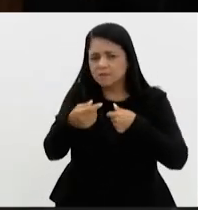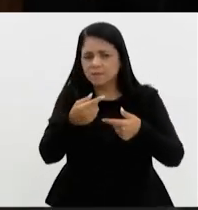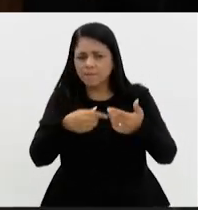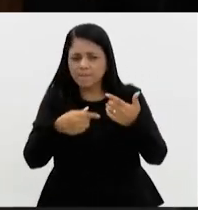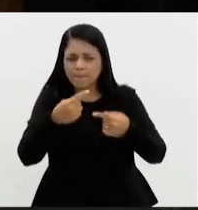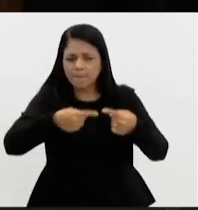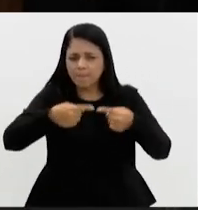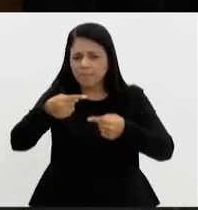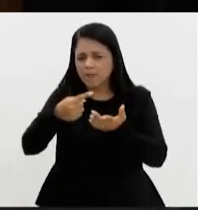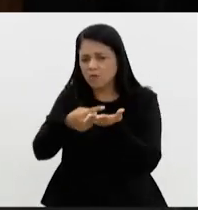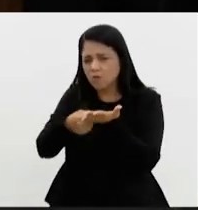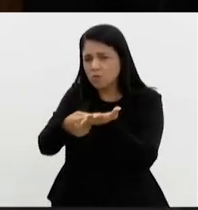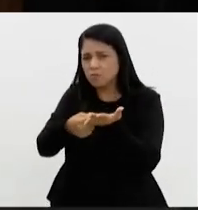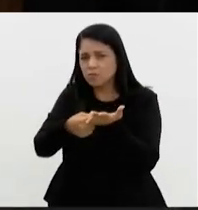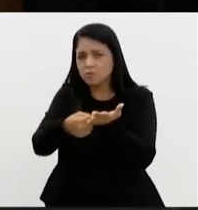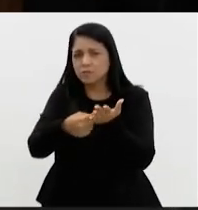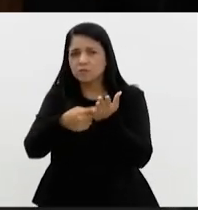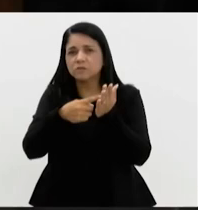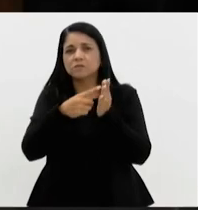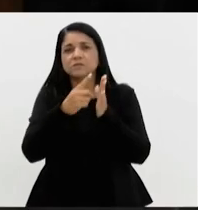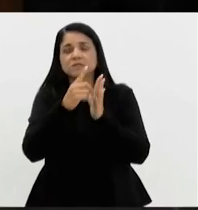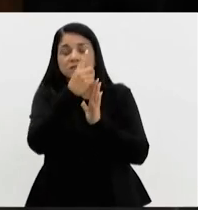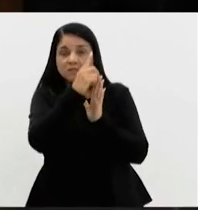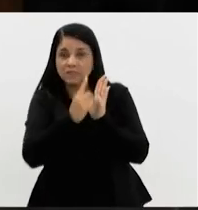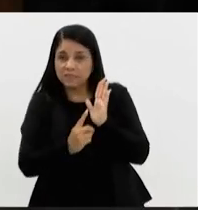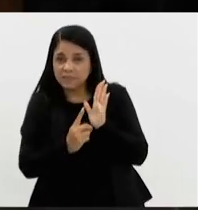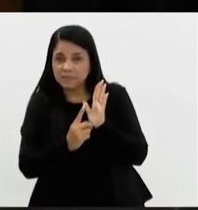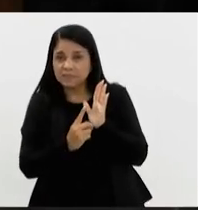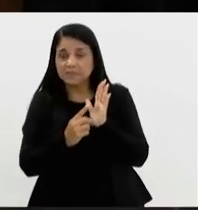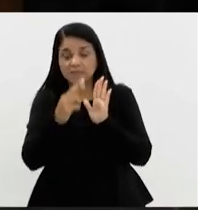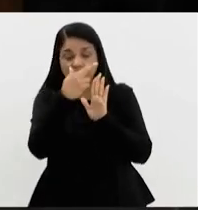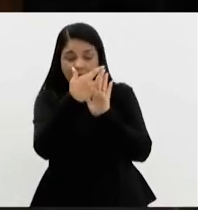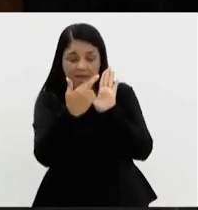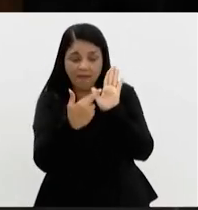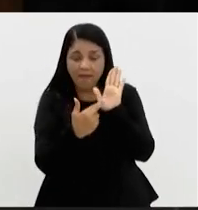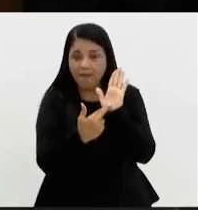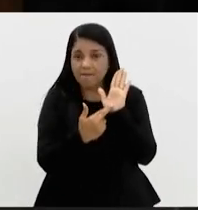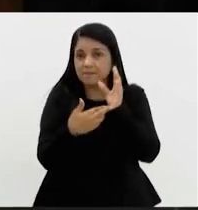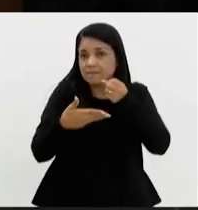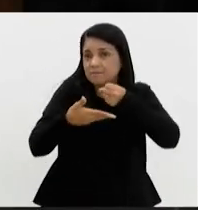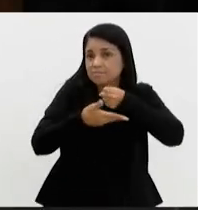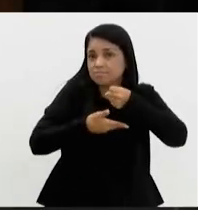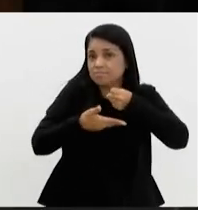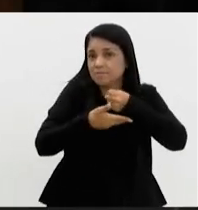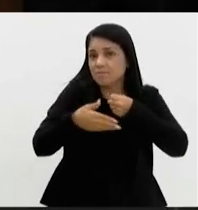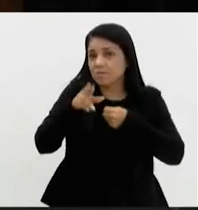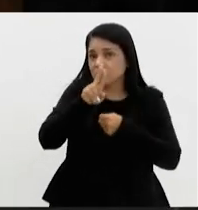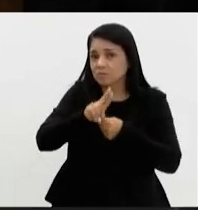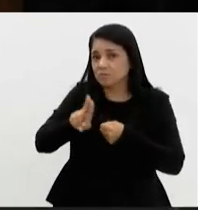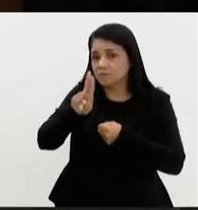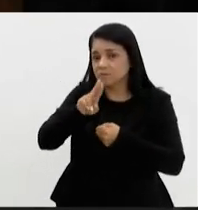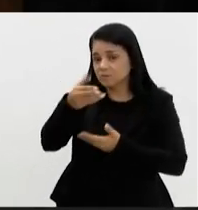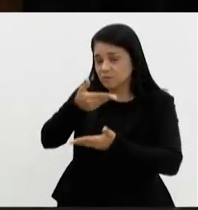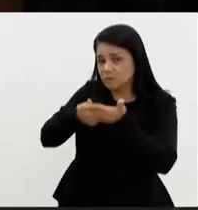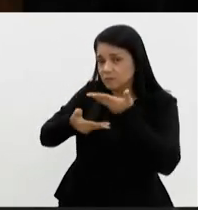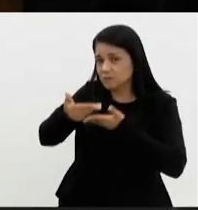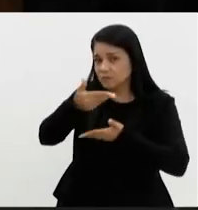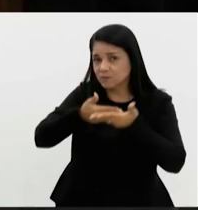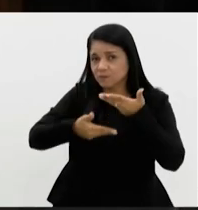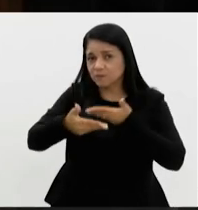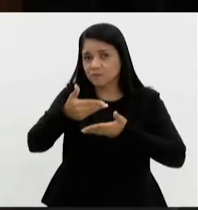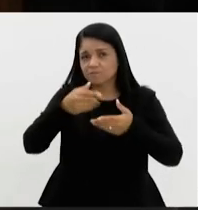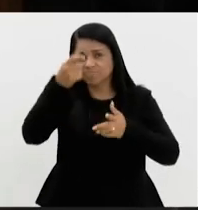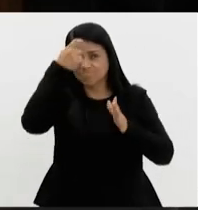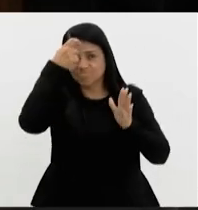os compromissos e diretrizes de regras básicas de utilização e harmonização de de